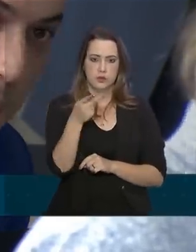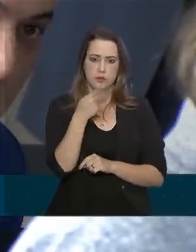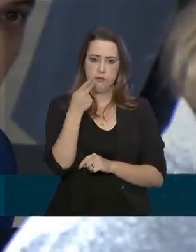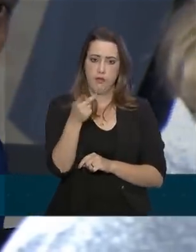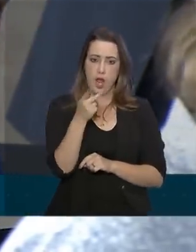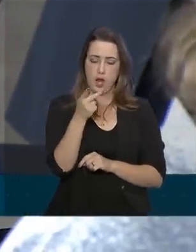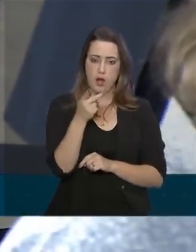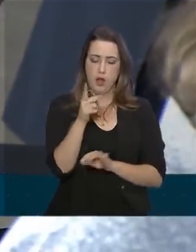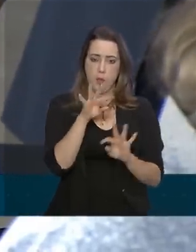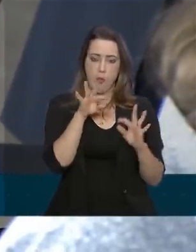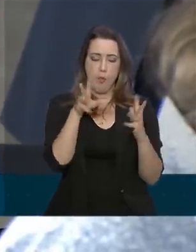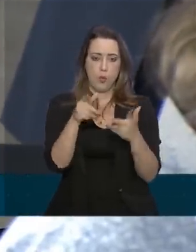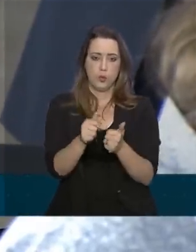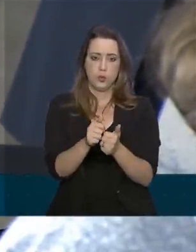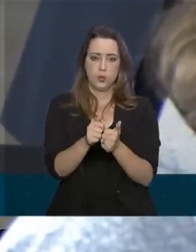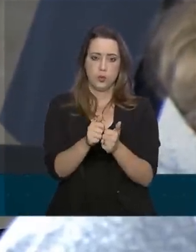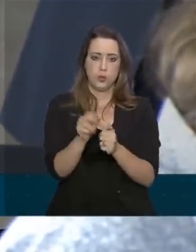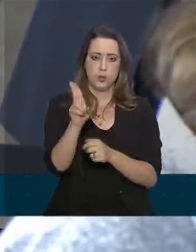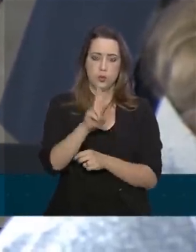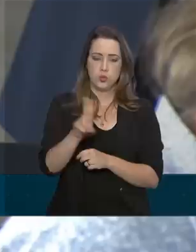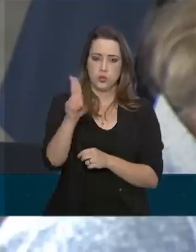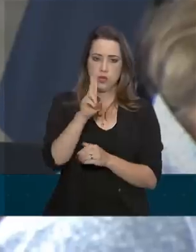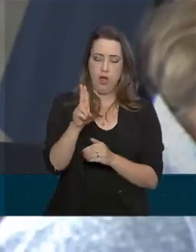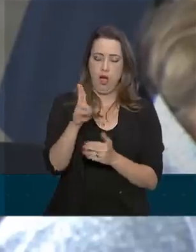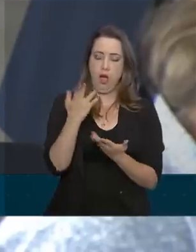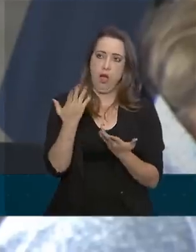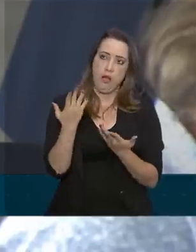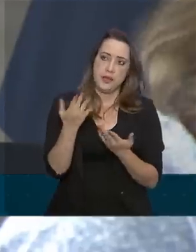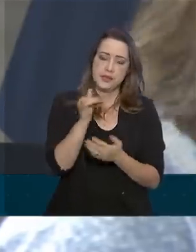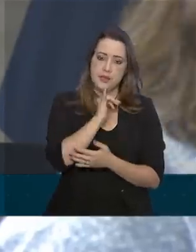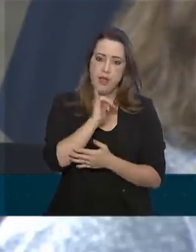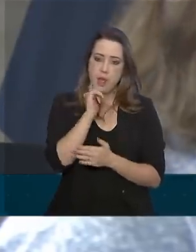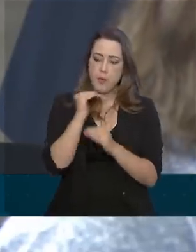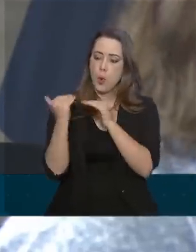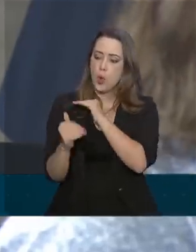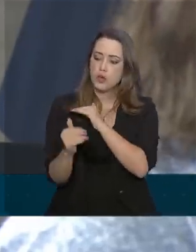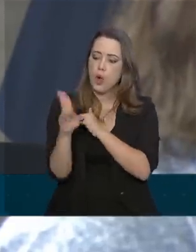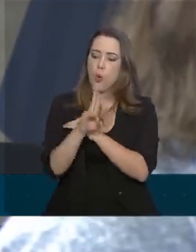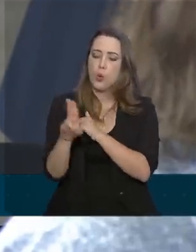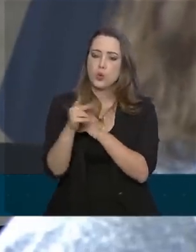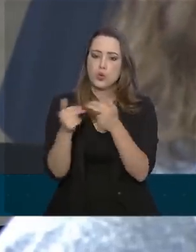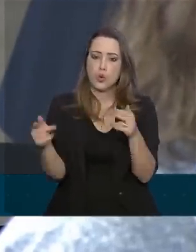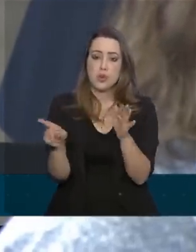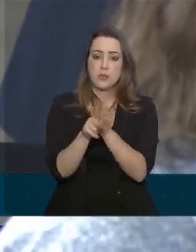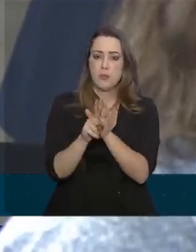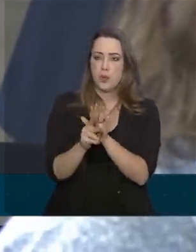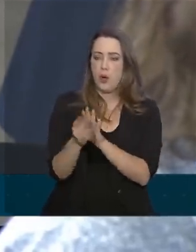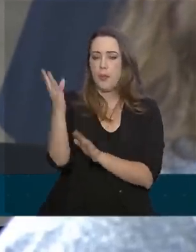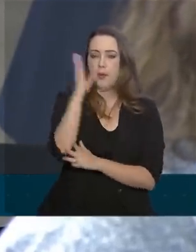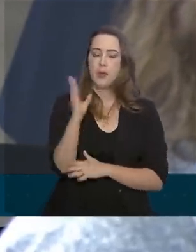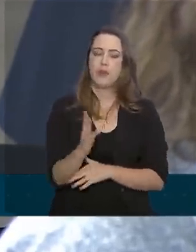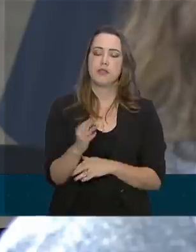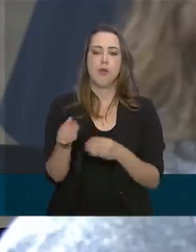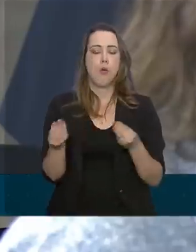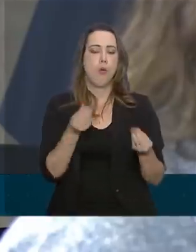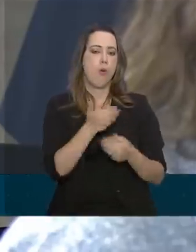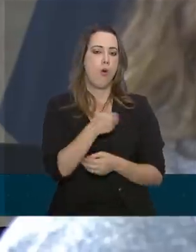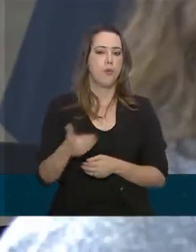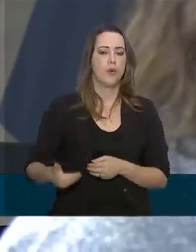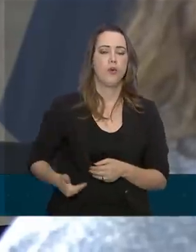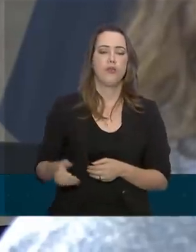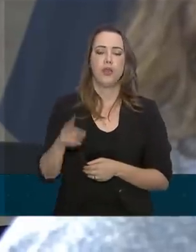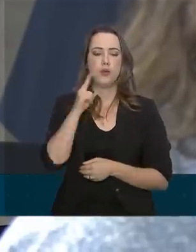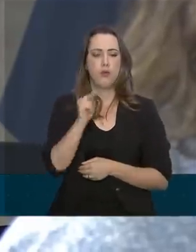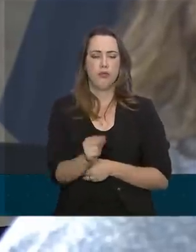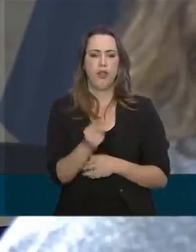mundo é adotar medidas como boicote a produtos brasileiros queria saber como o governo desse tipo de de reação